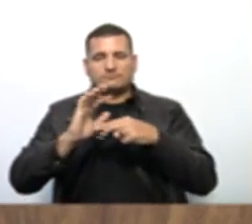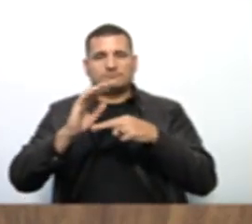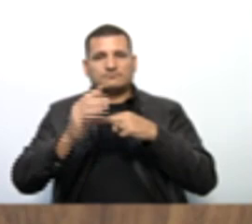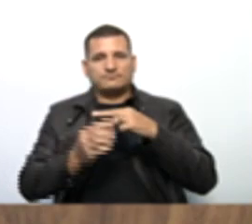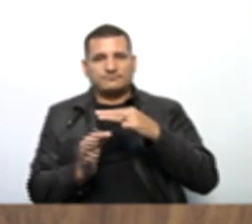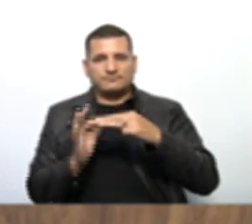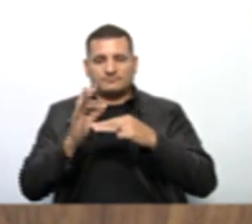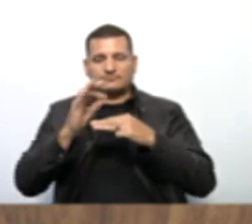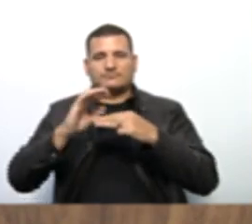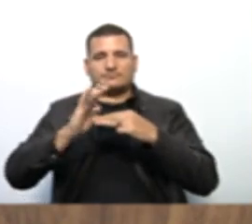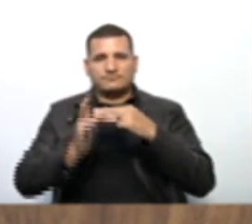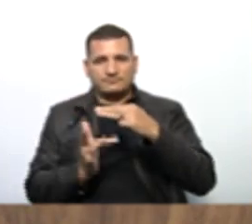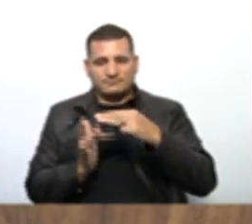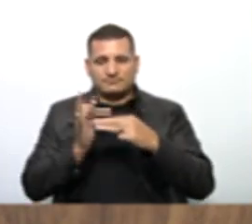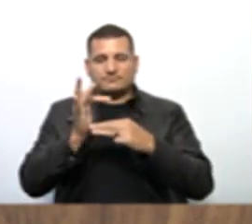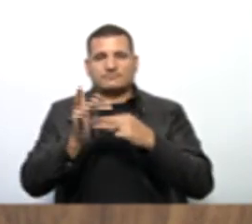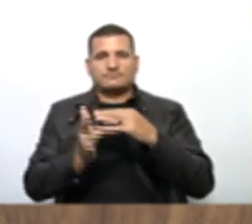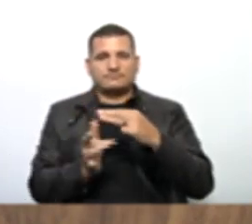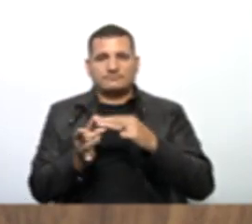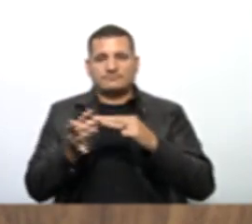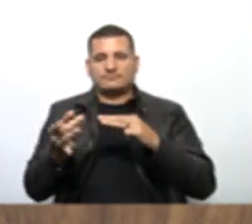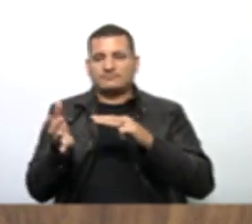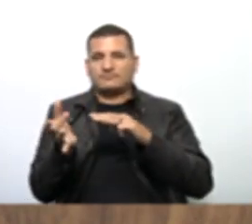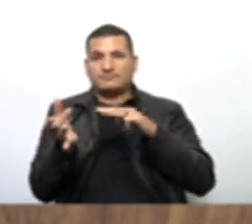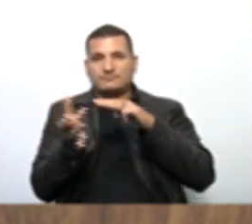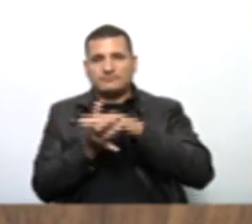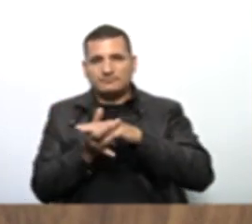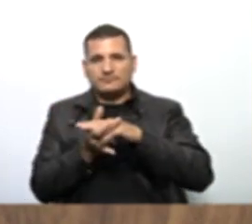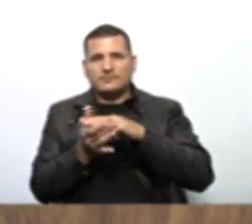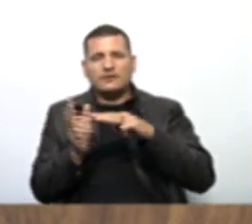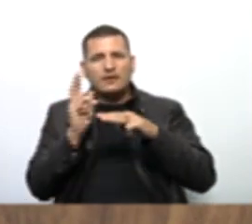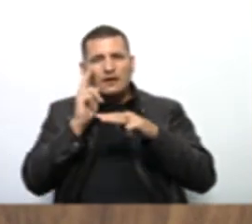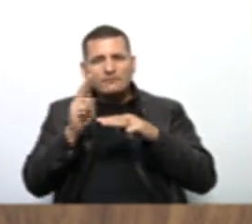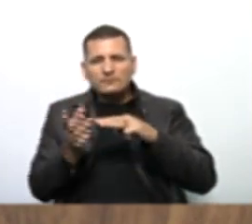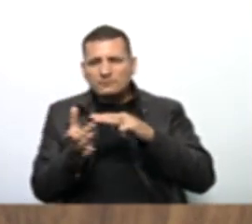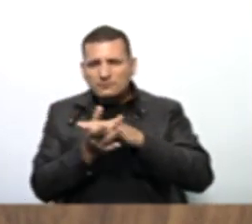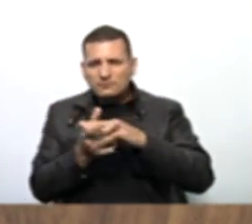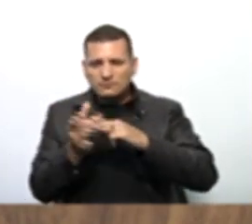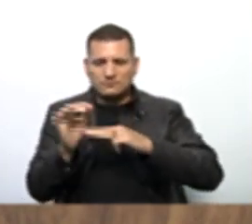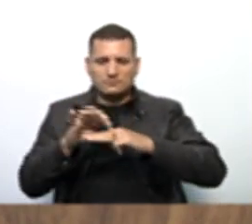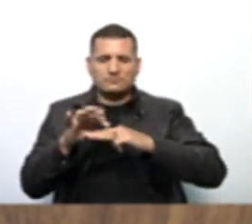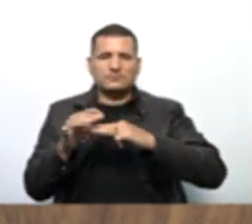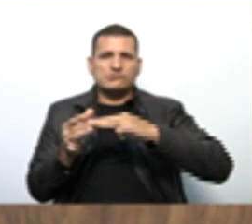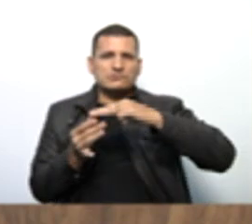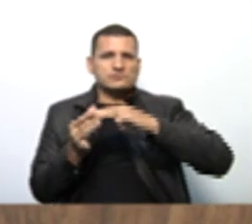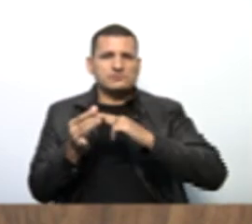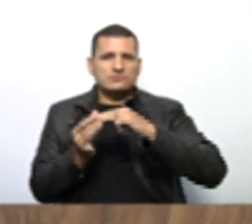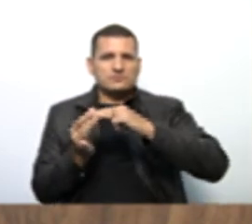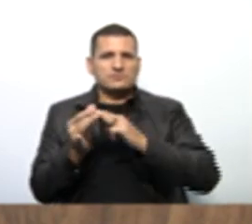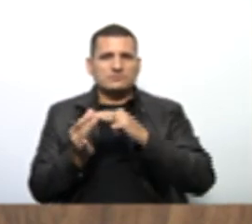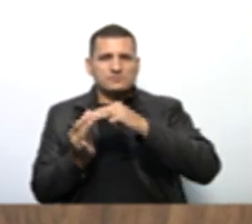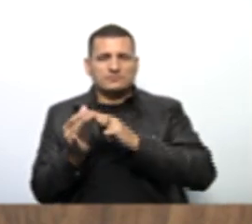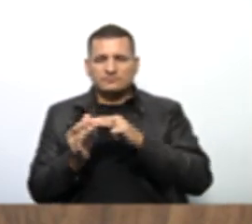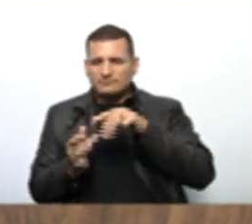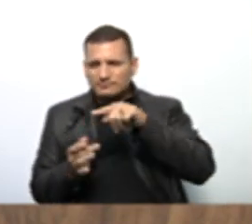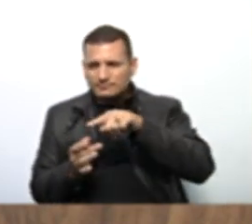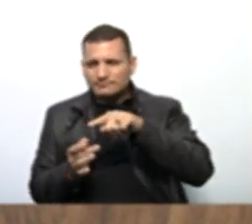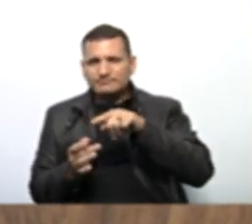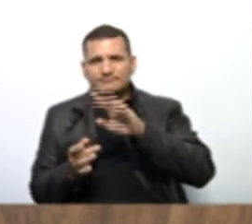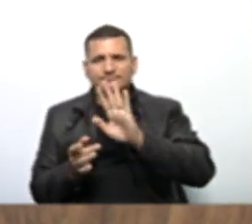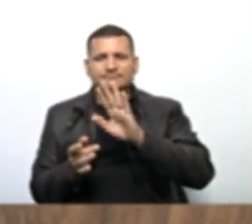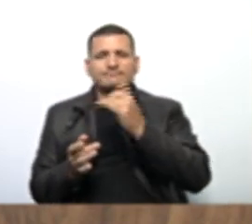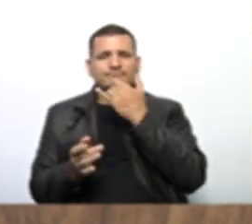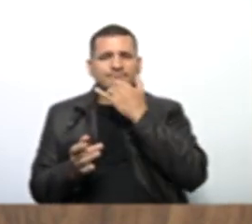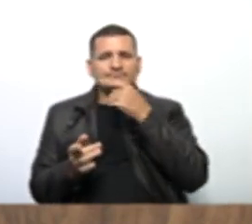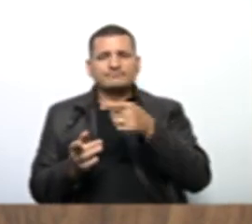alicate que um equipamento caro ea serviu para quem por ali na sua frente e tá sobrando o filme pra fora do conector meu